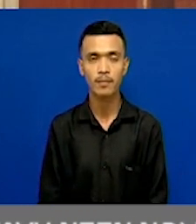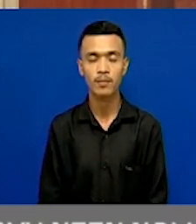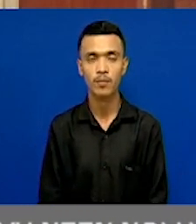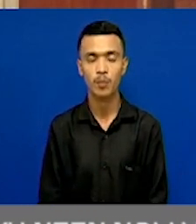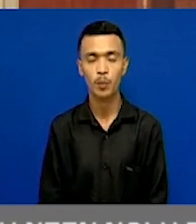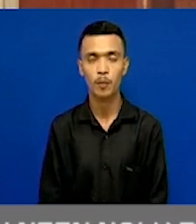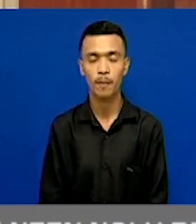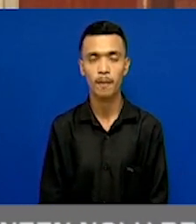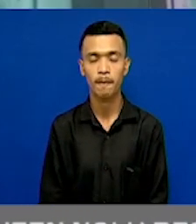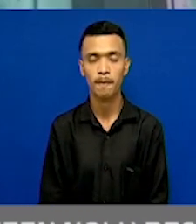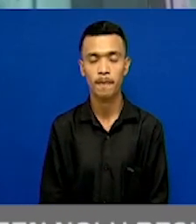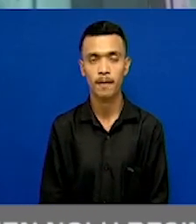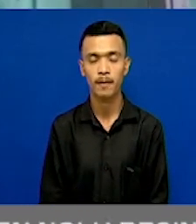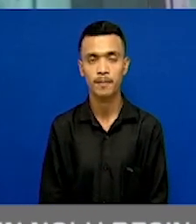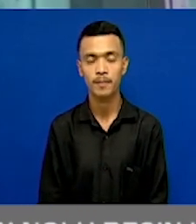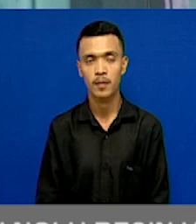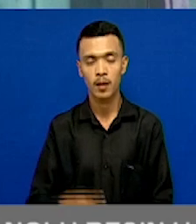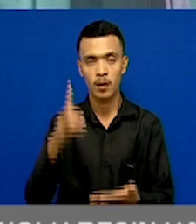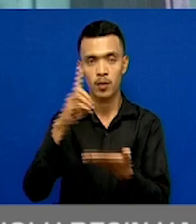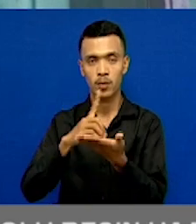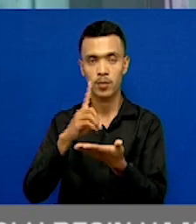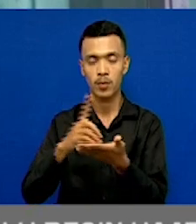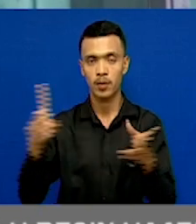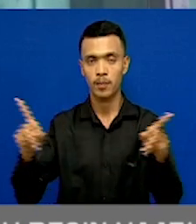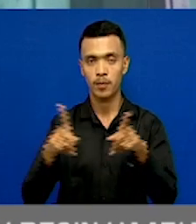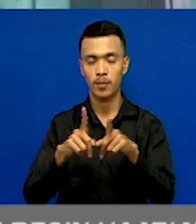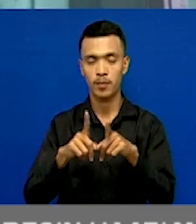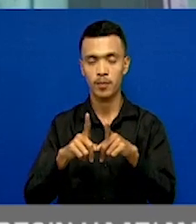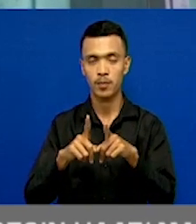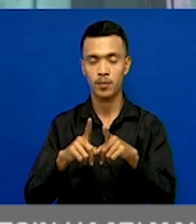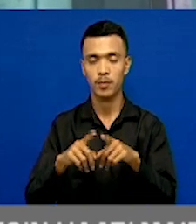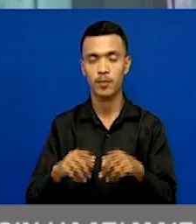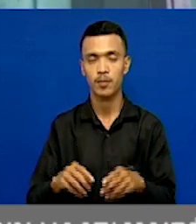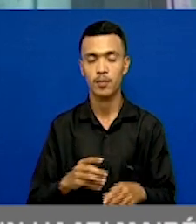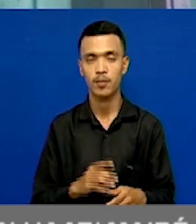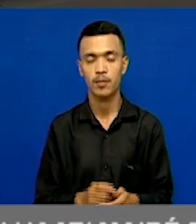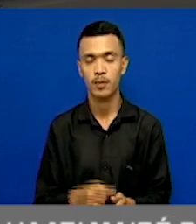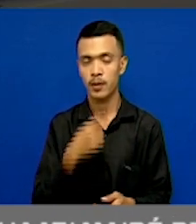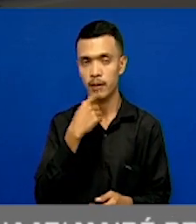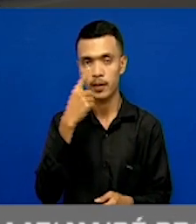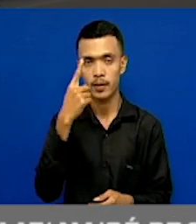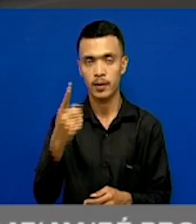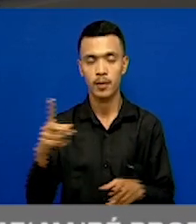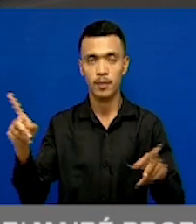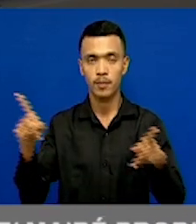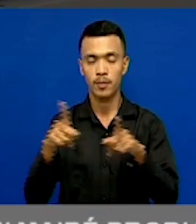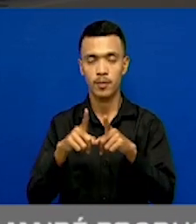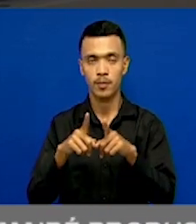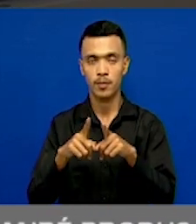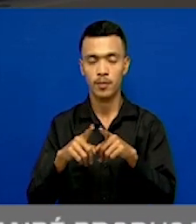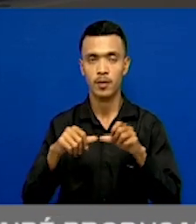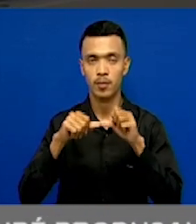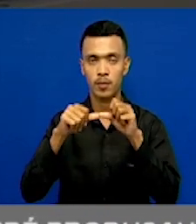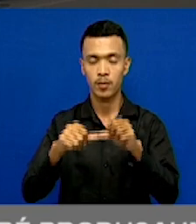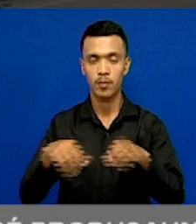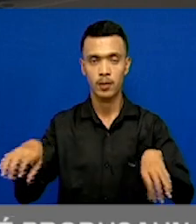primeiro bate ana municipio. Parteira, posto administrativo Sagadate, Julieta Gama informa, posto saúde Sagadate continua